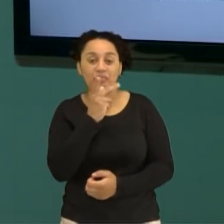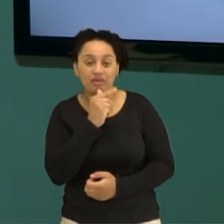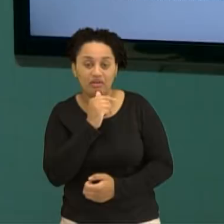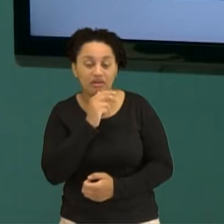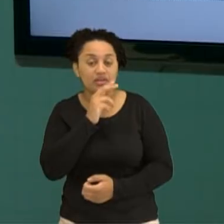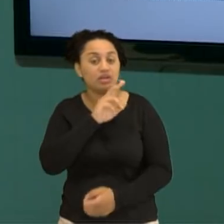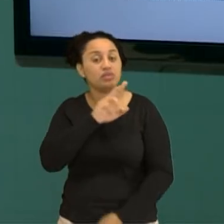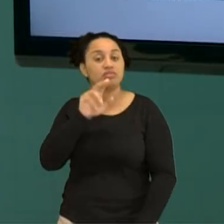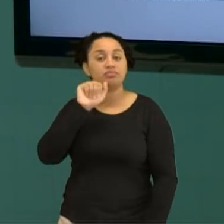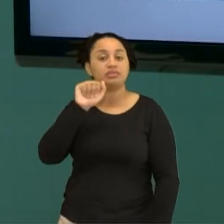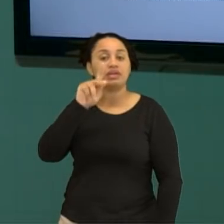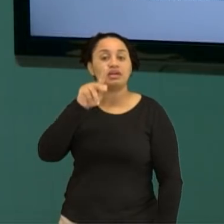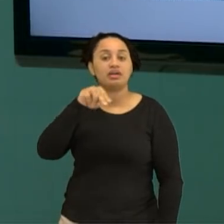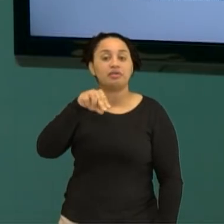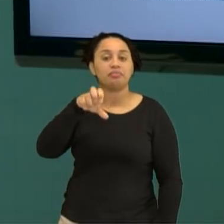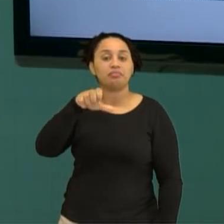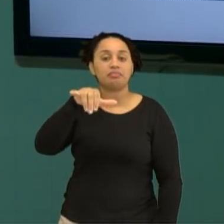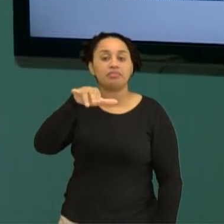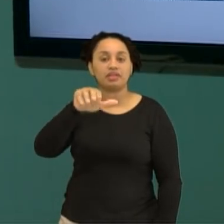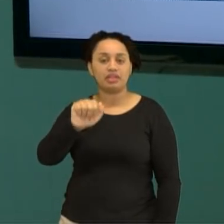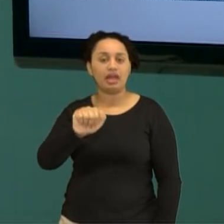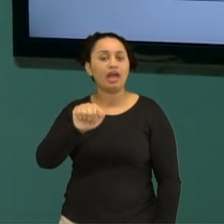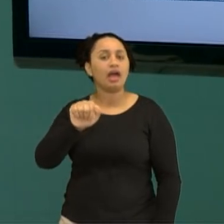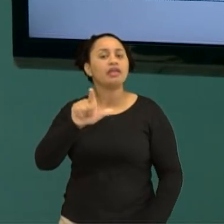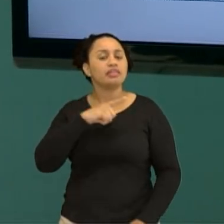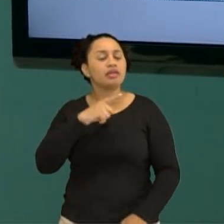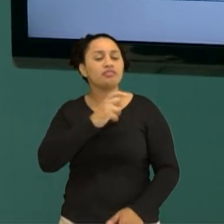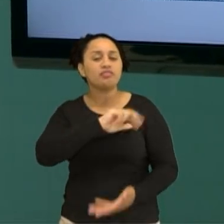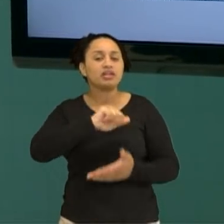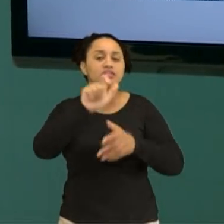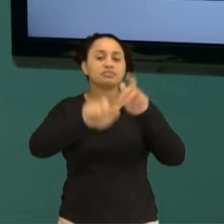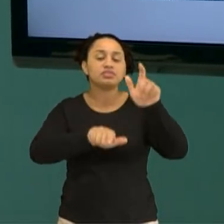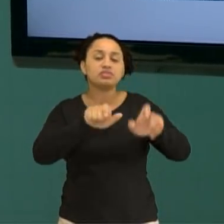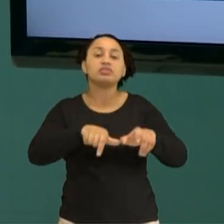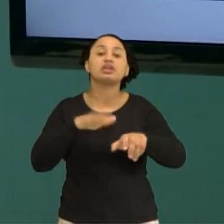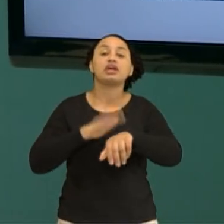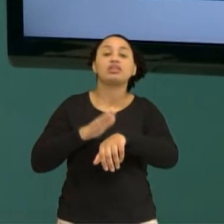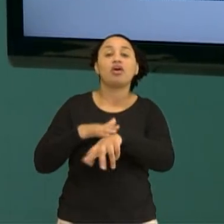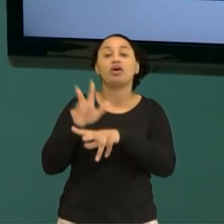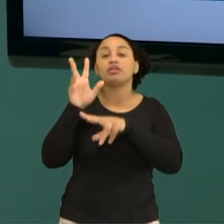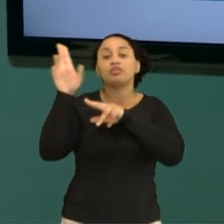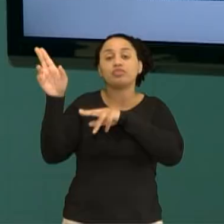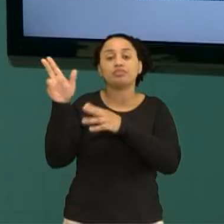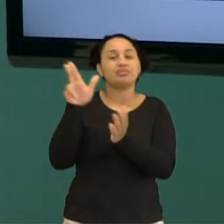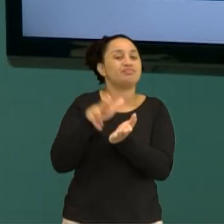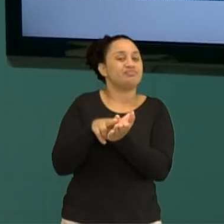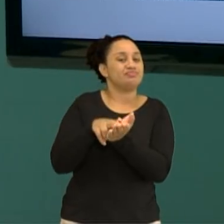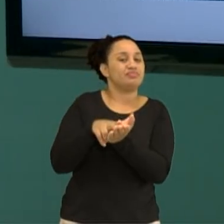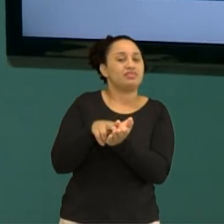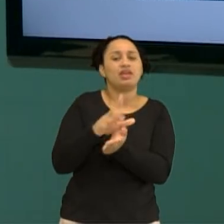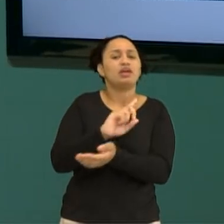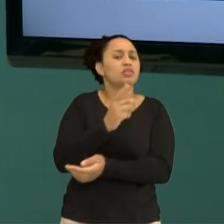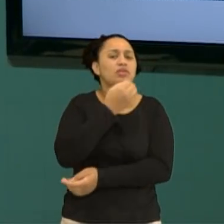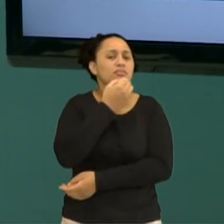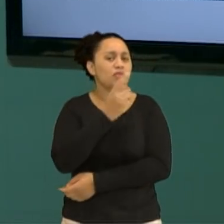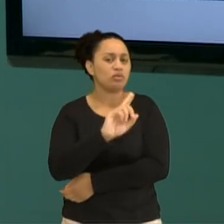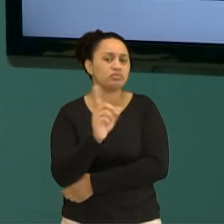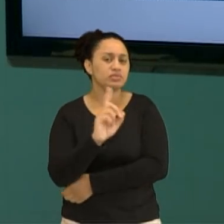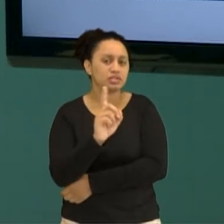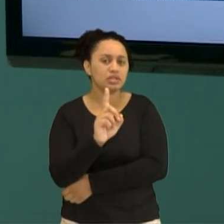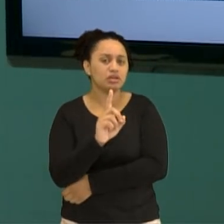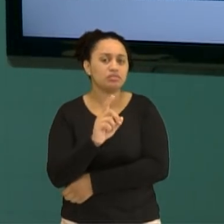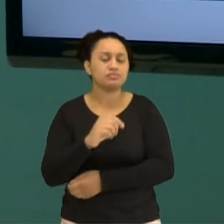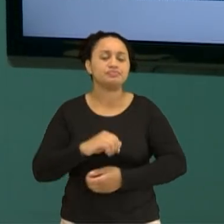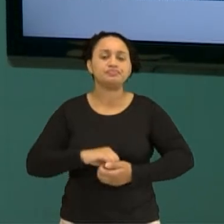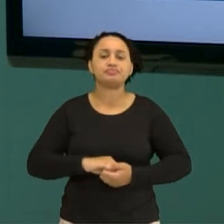pessoas têm isso aqui no momento do sono, tem que ver isso, não é muito bom ter a apneia do sono. Uma outra questão